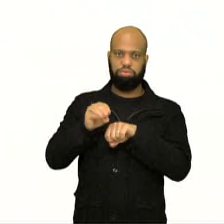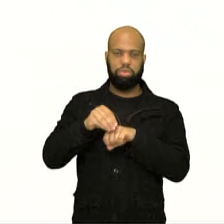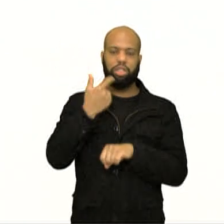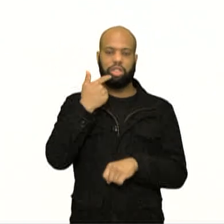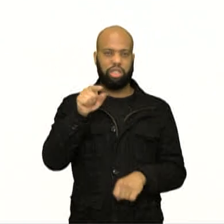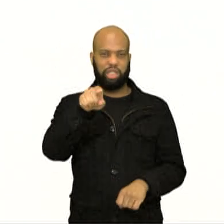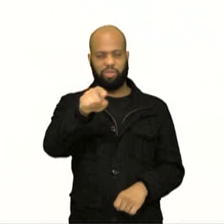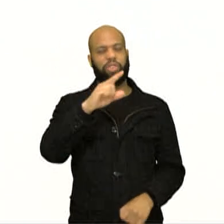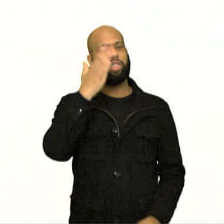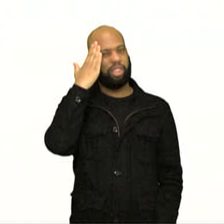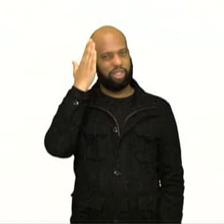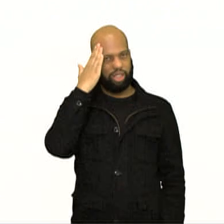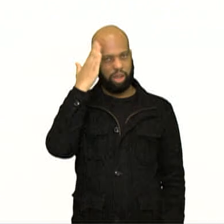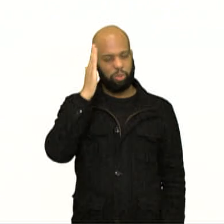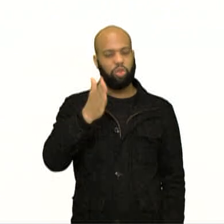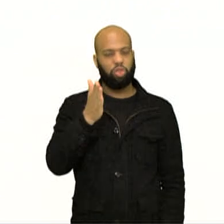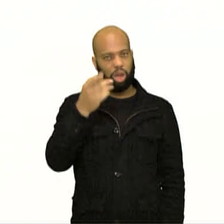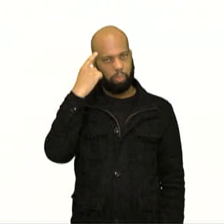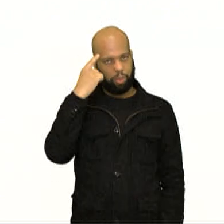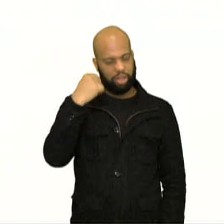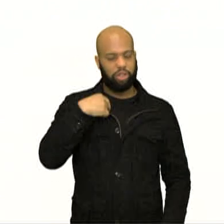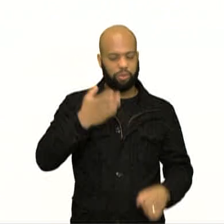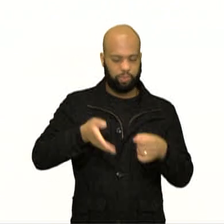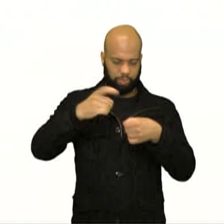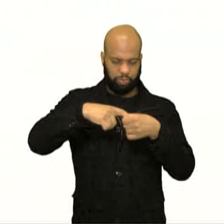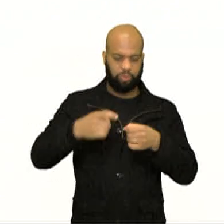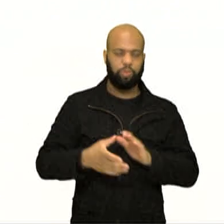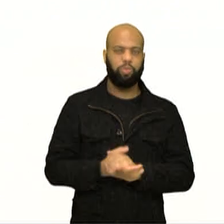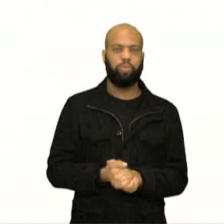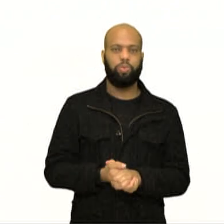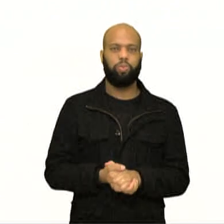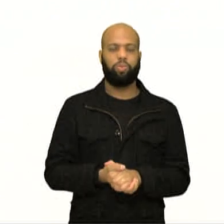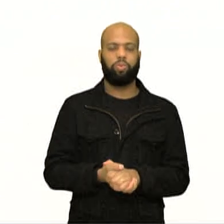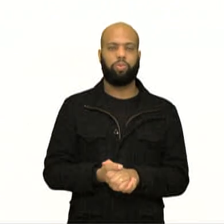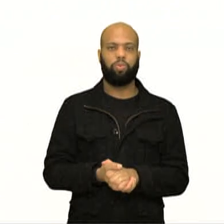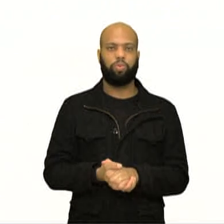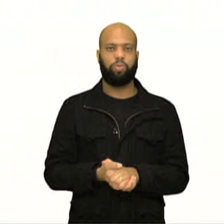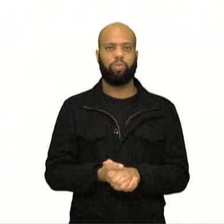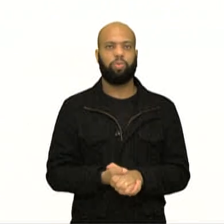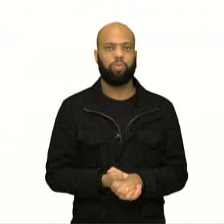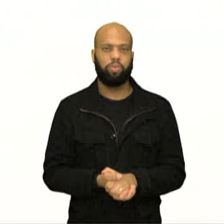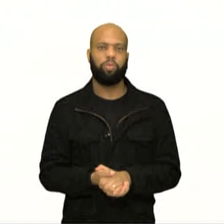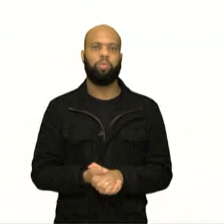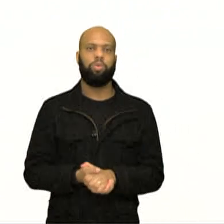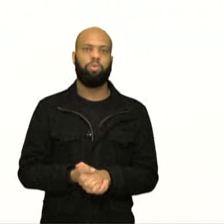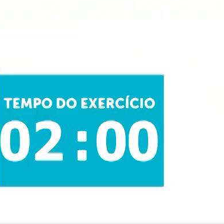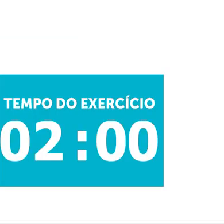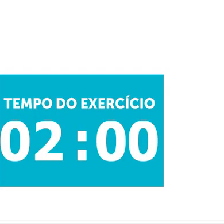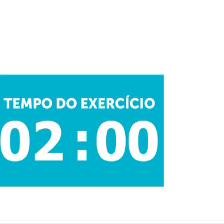eu sei que vocês já dominam. Pensem aí um pouquinho, eu já volto comentando com vocês o nosso gabarito.